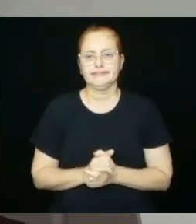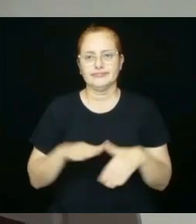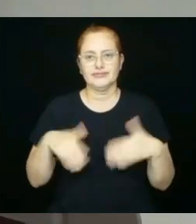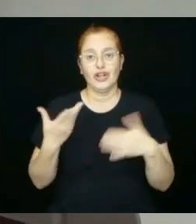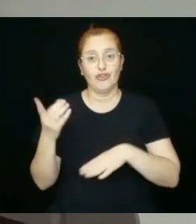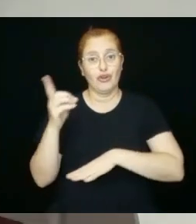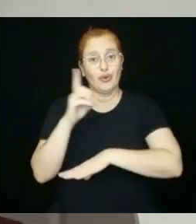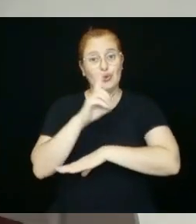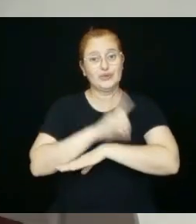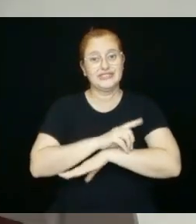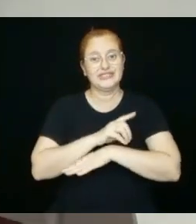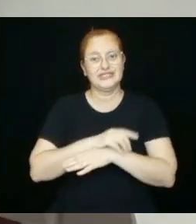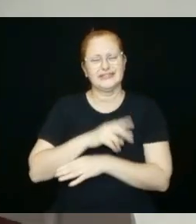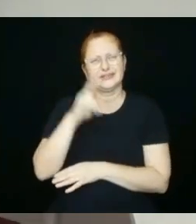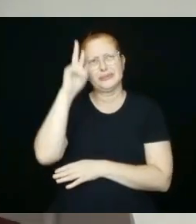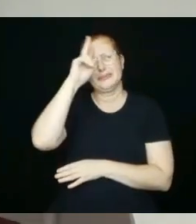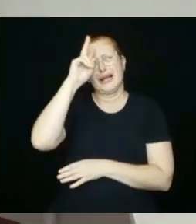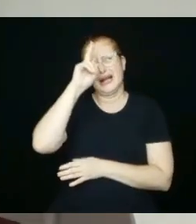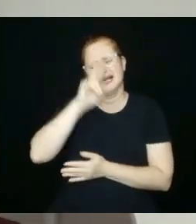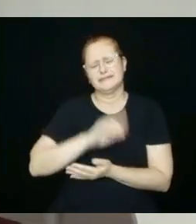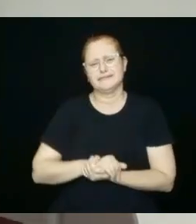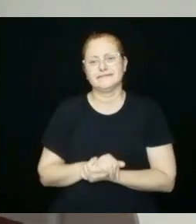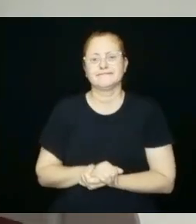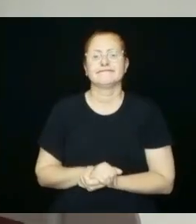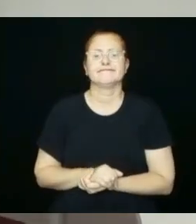E onde é que a gente estava? Deixa eu lembrar.